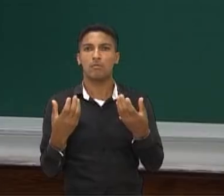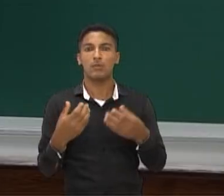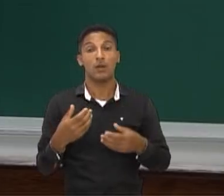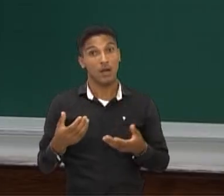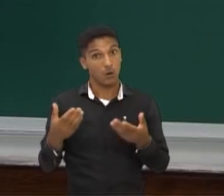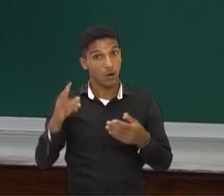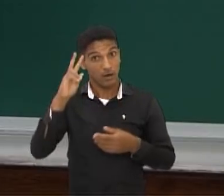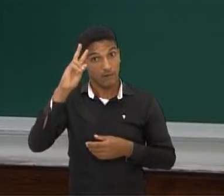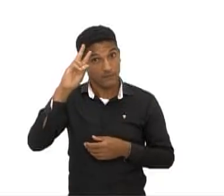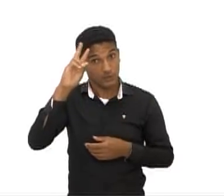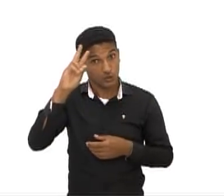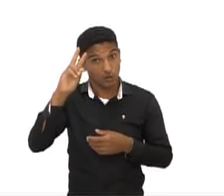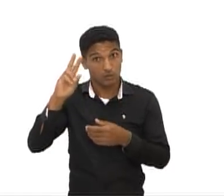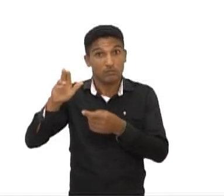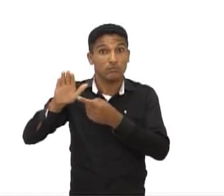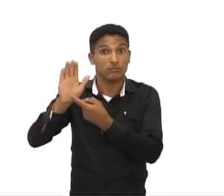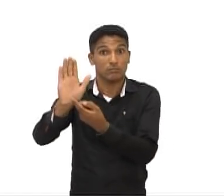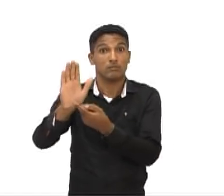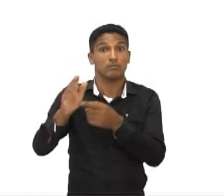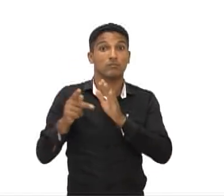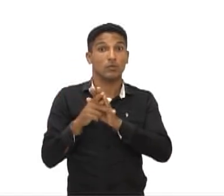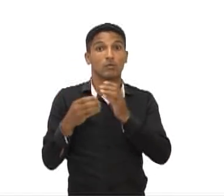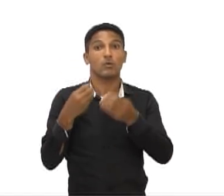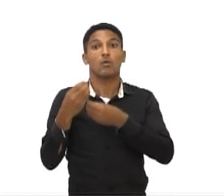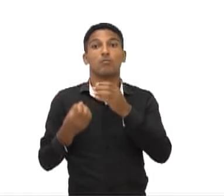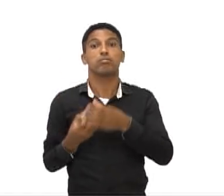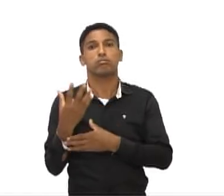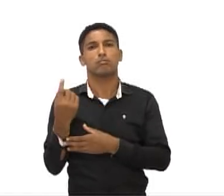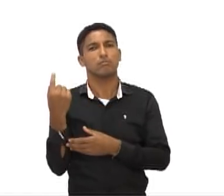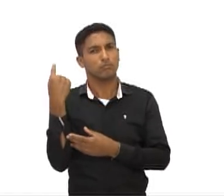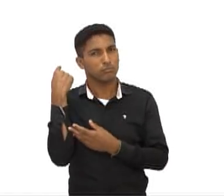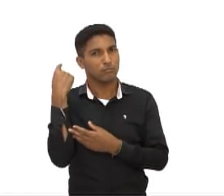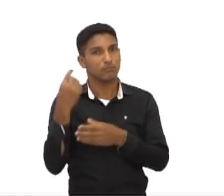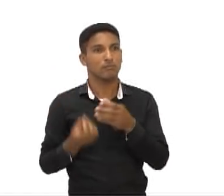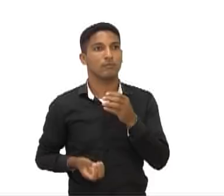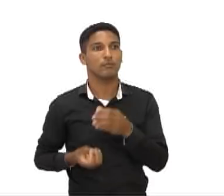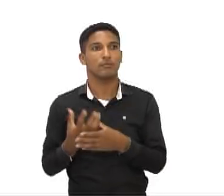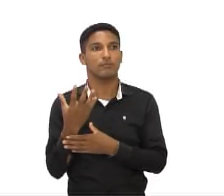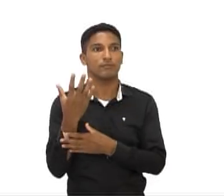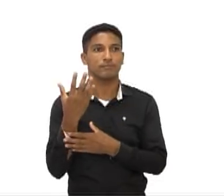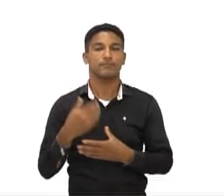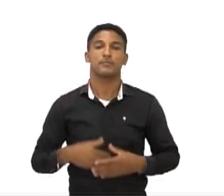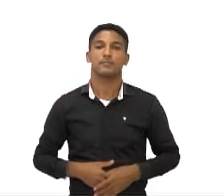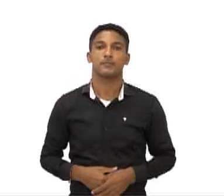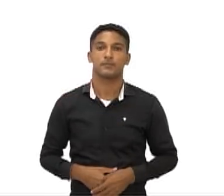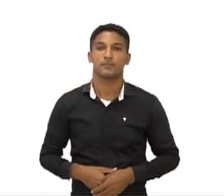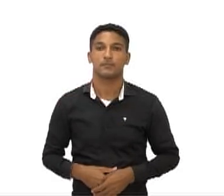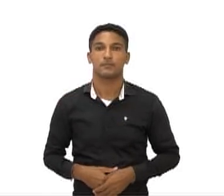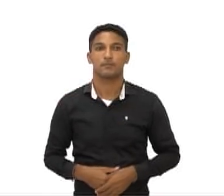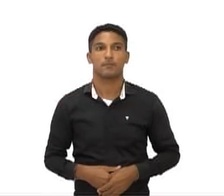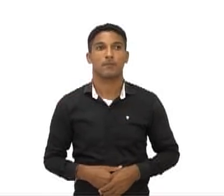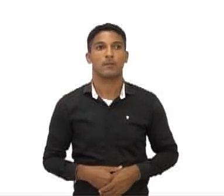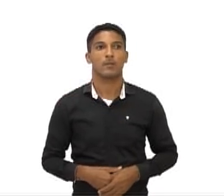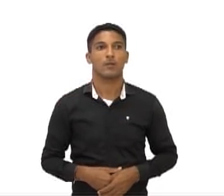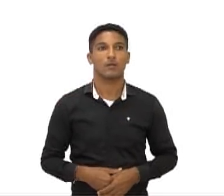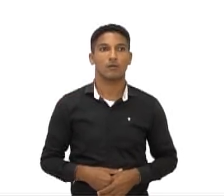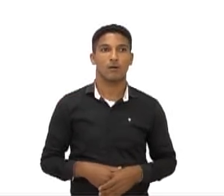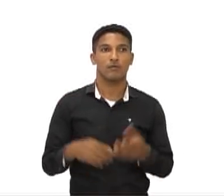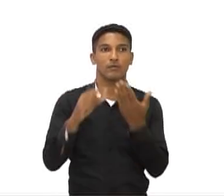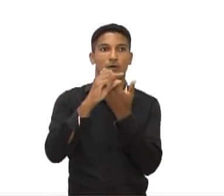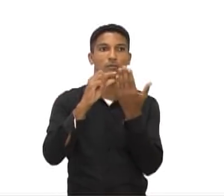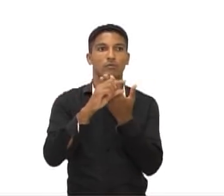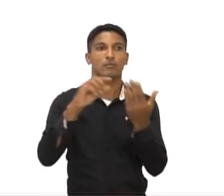atômicos. Os modelos atômicos, pessoal, eles foram pensados lá na antiguidade, com Leucipo e